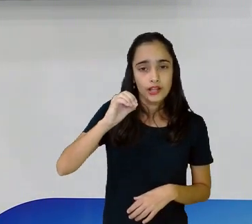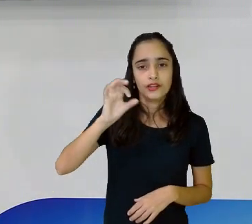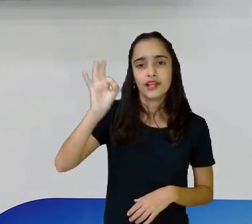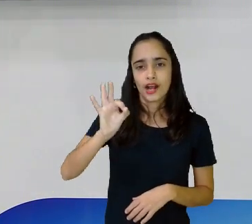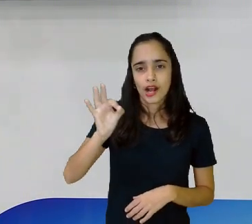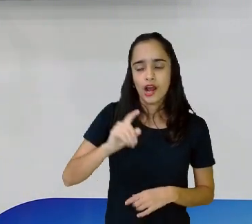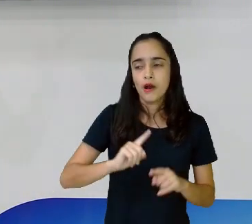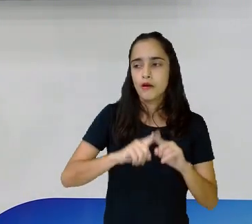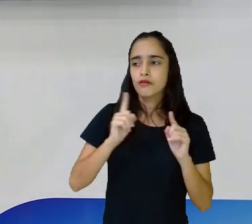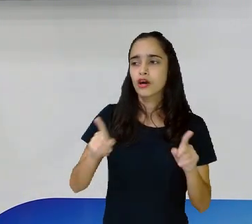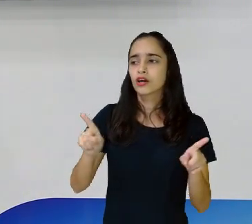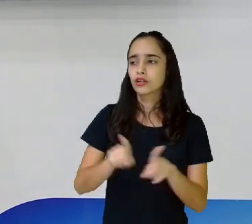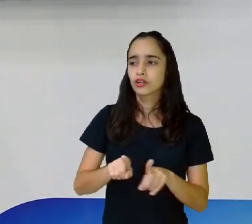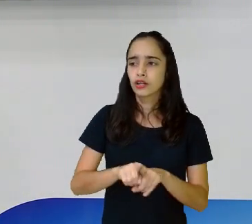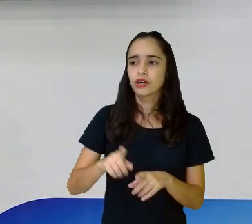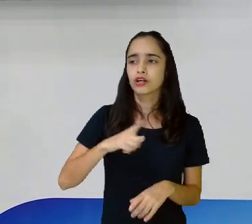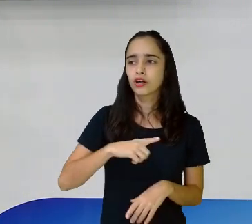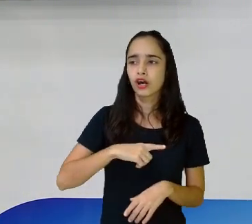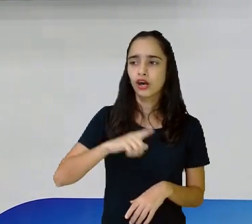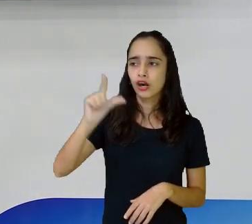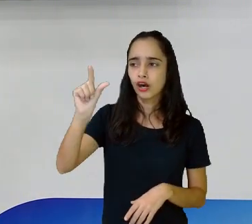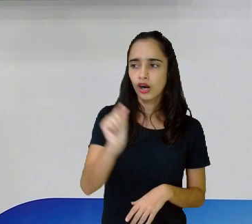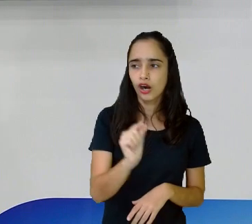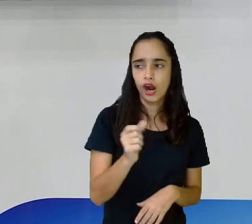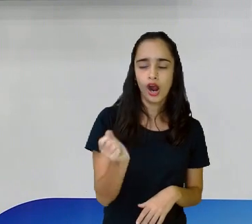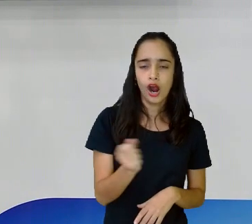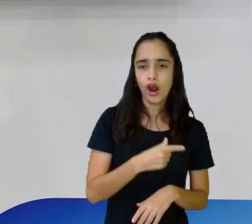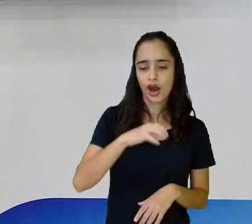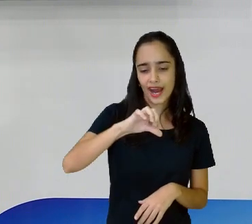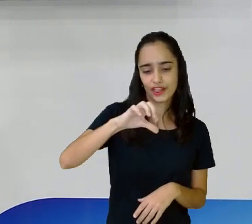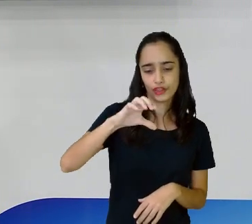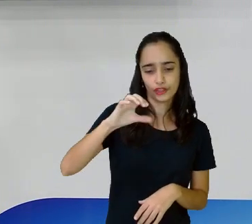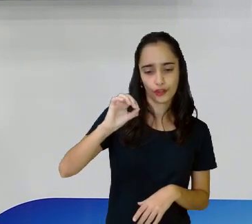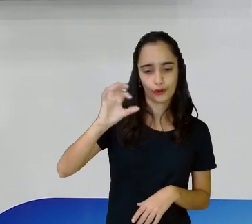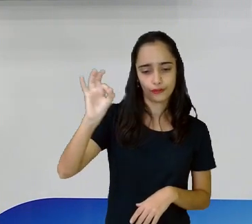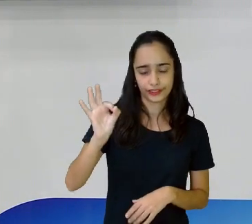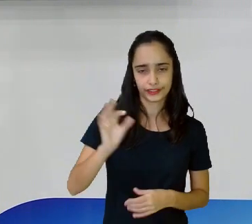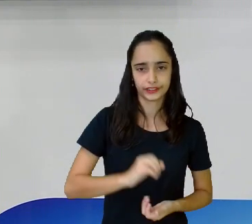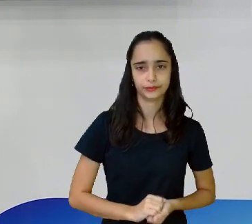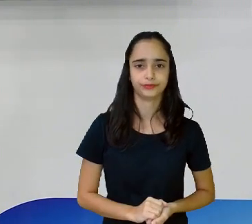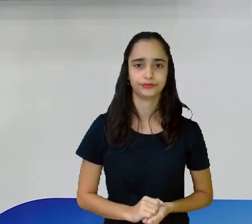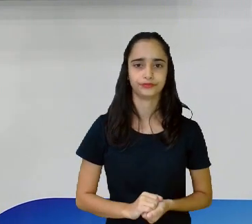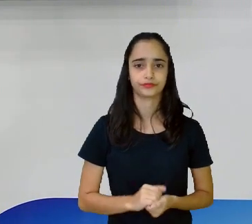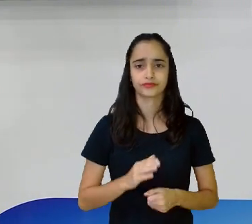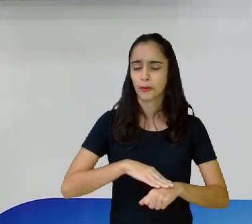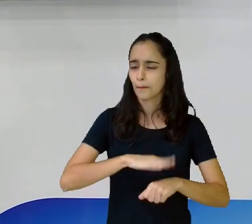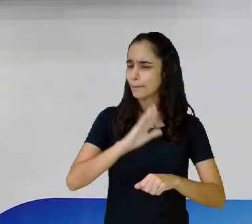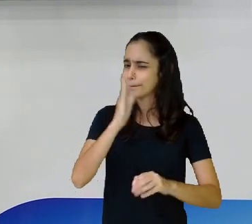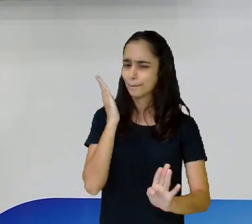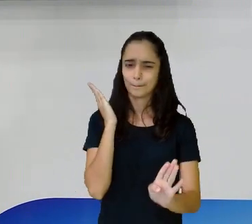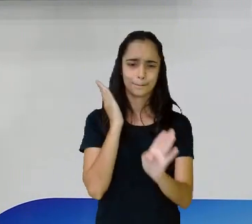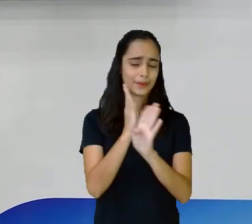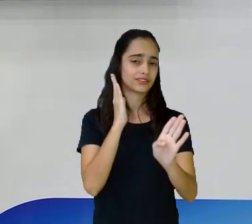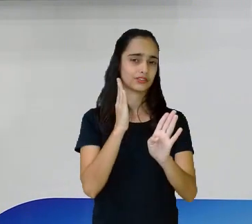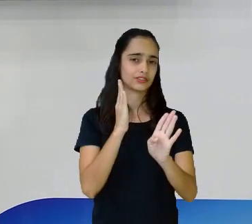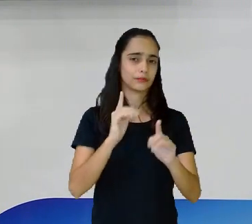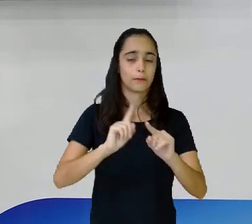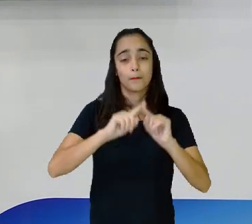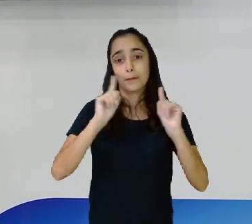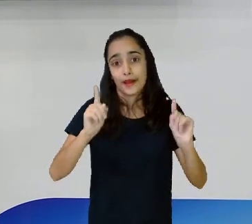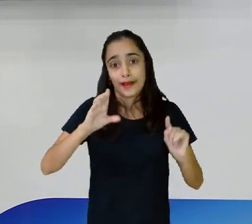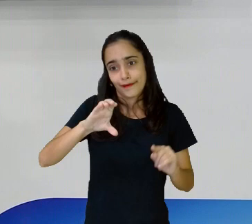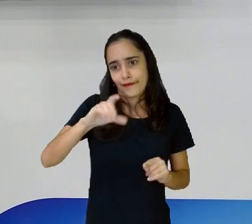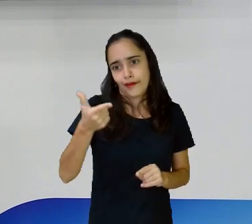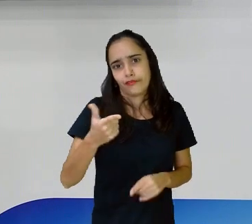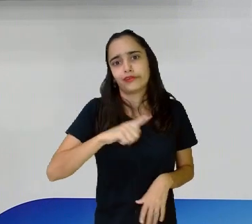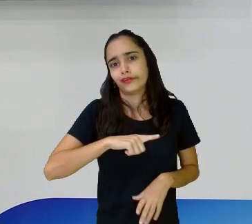também tenho ângulos menores que 90 graus, né? A gente tem um ângulo reto, que é o 90, que é mais encontrado, mas existe, claro,